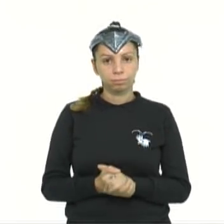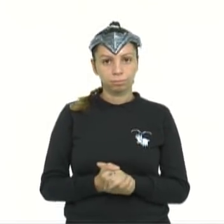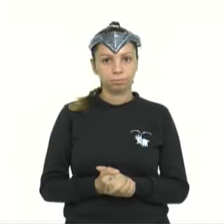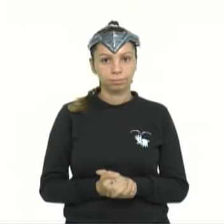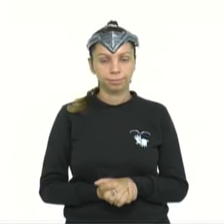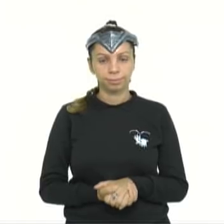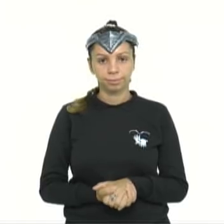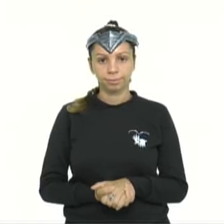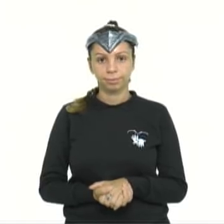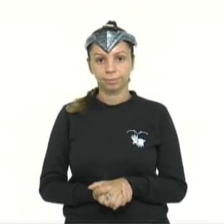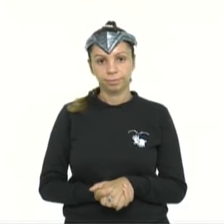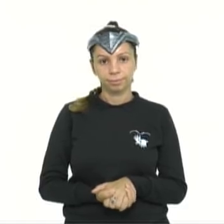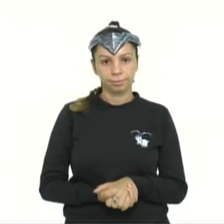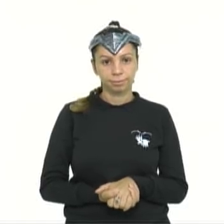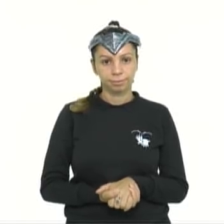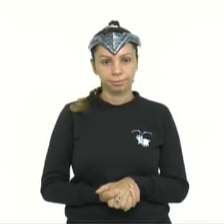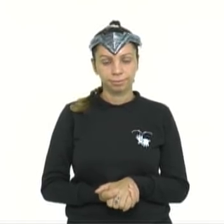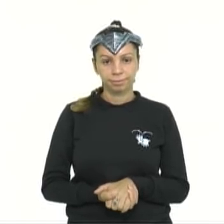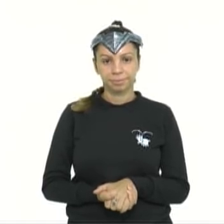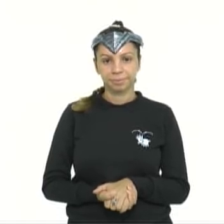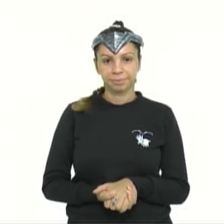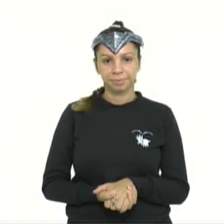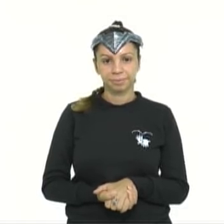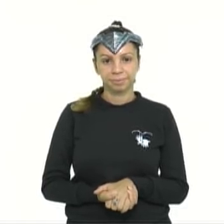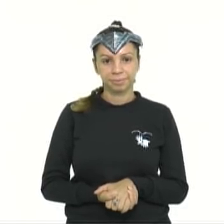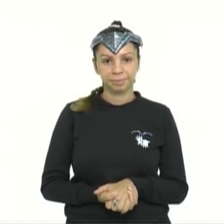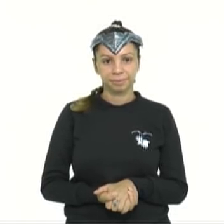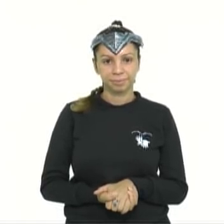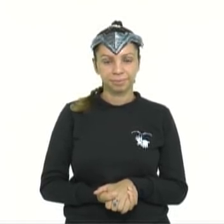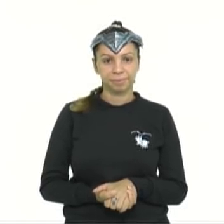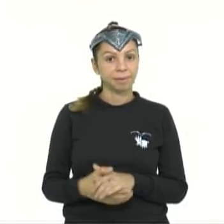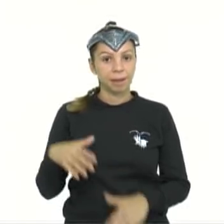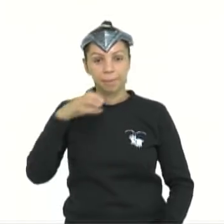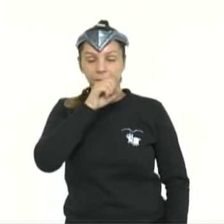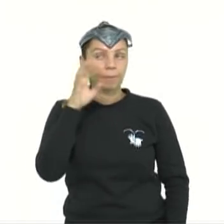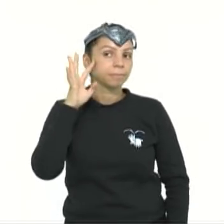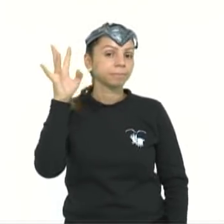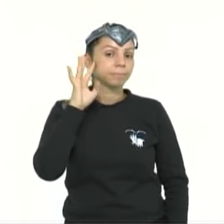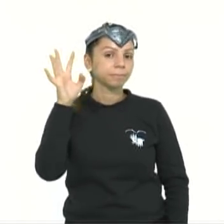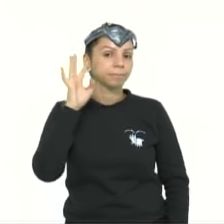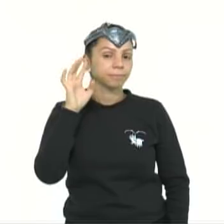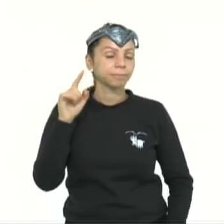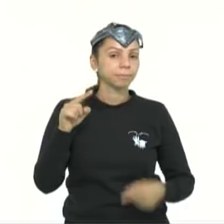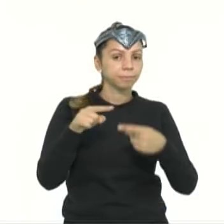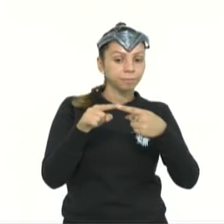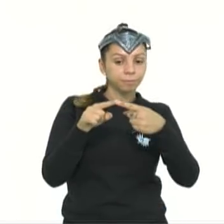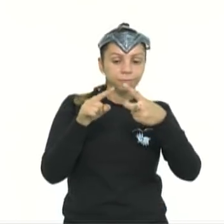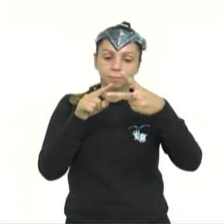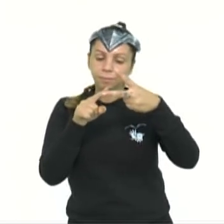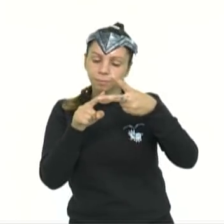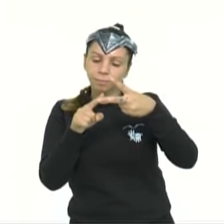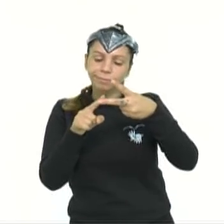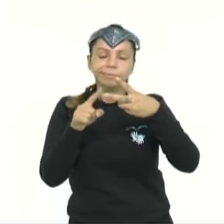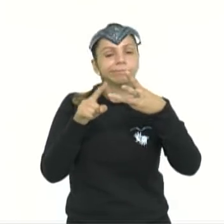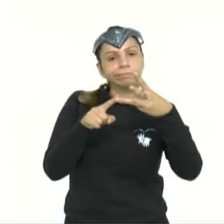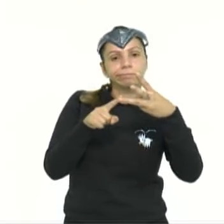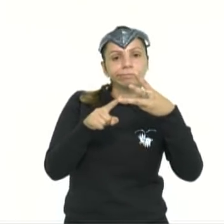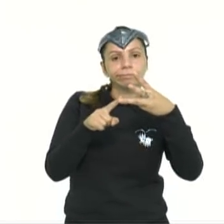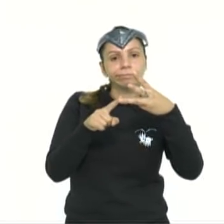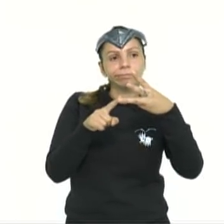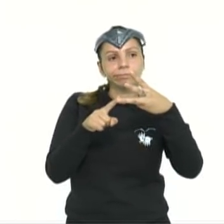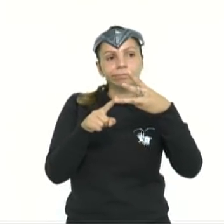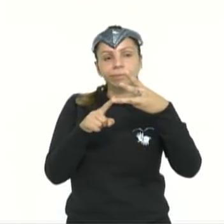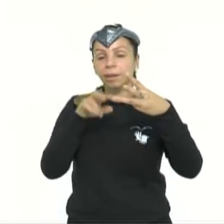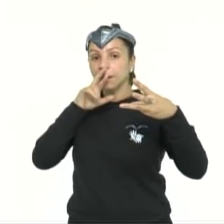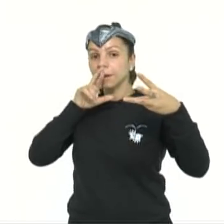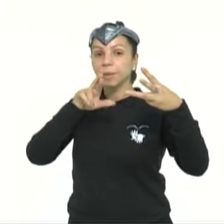fictional person or an animal? Vamos lá, rapidão, pensando. Um, dois, três. E